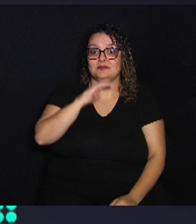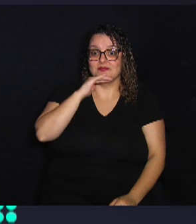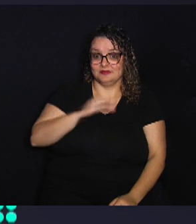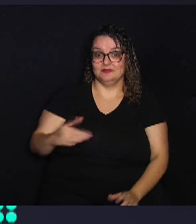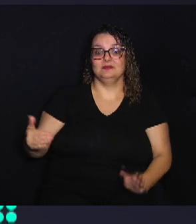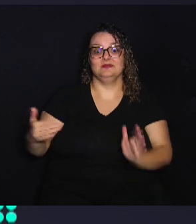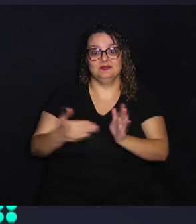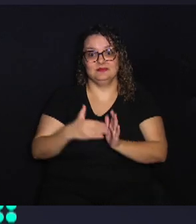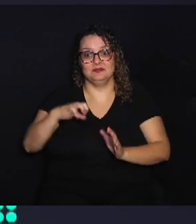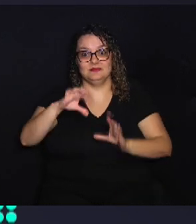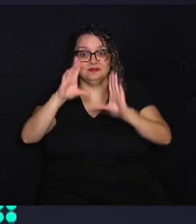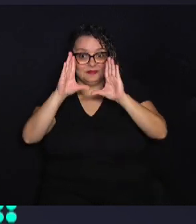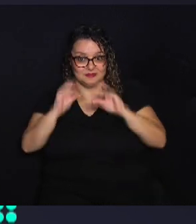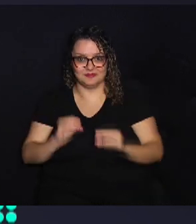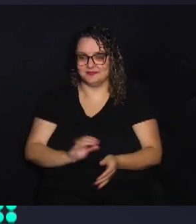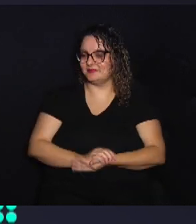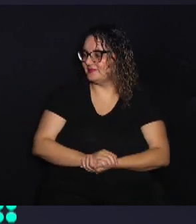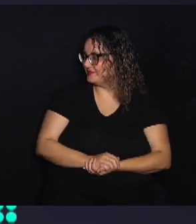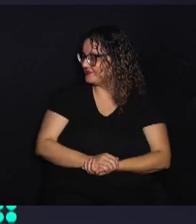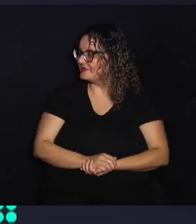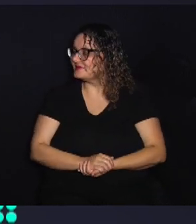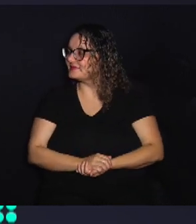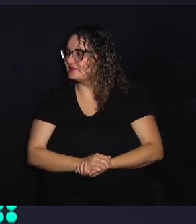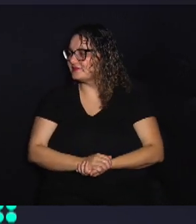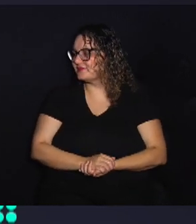as 9h.